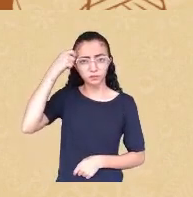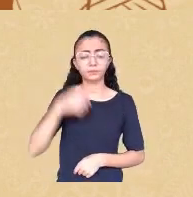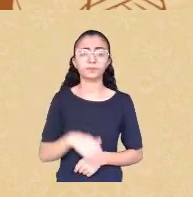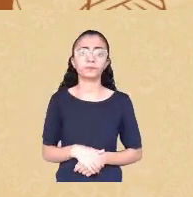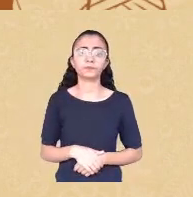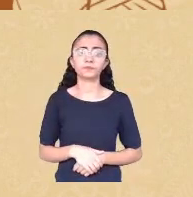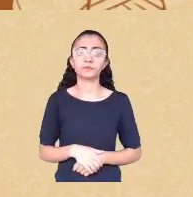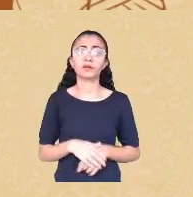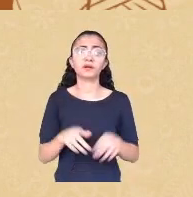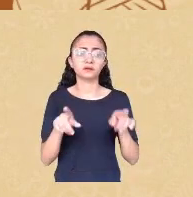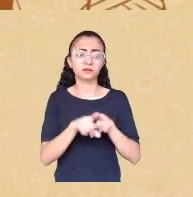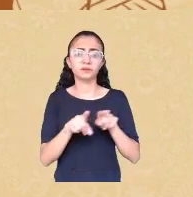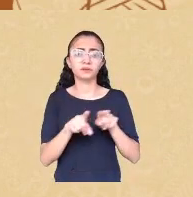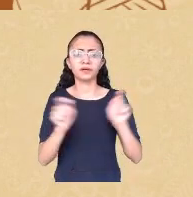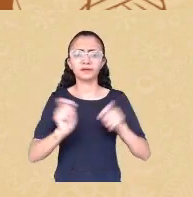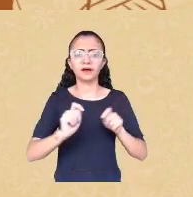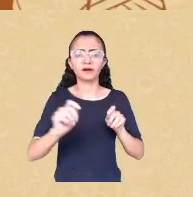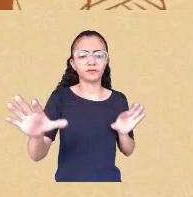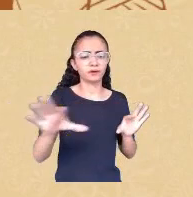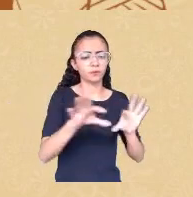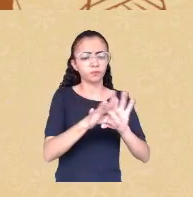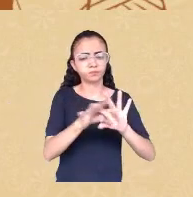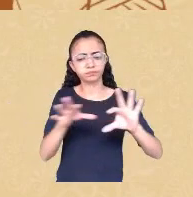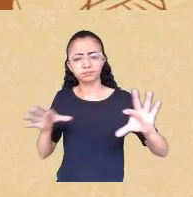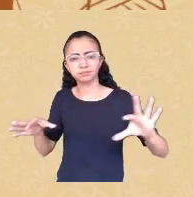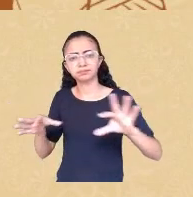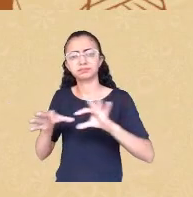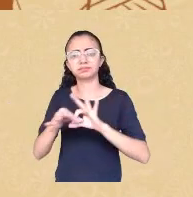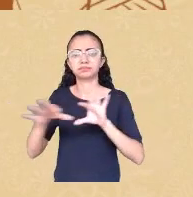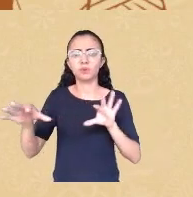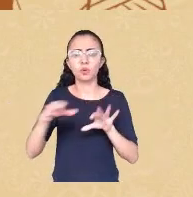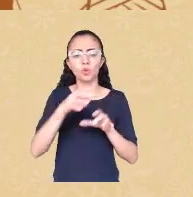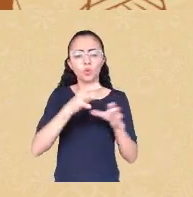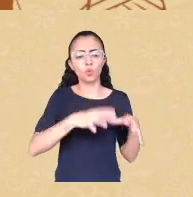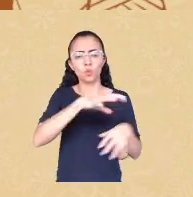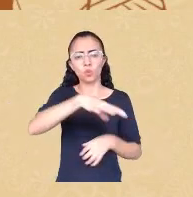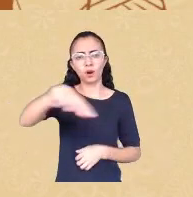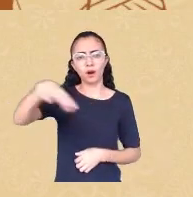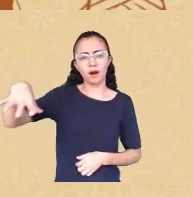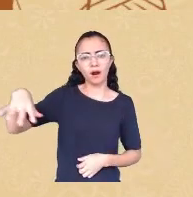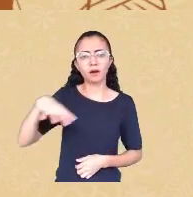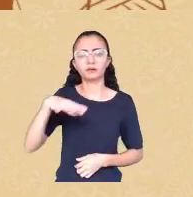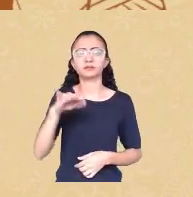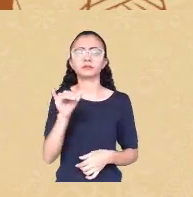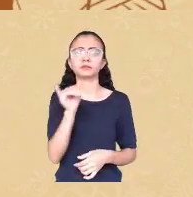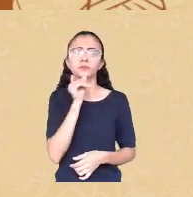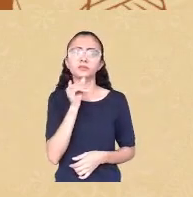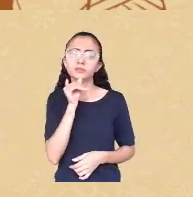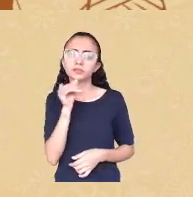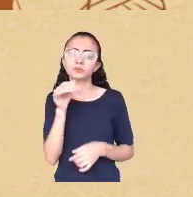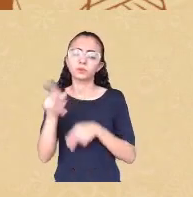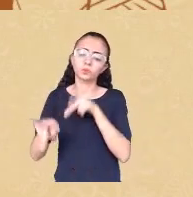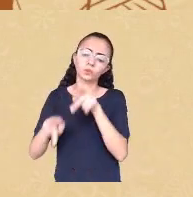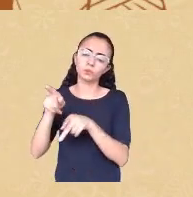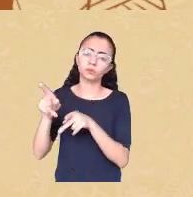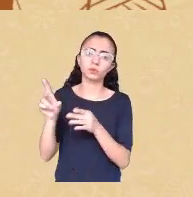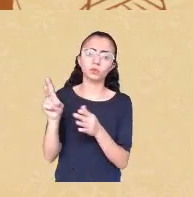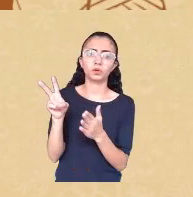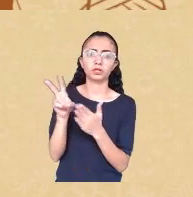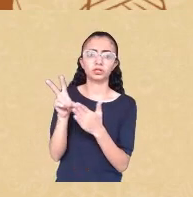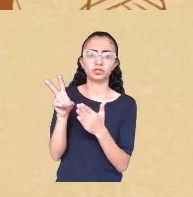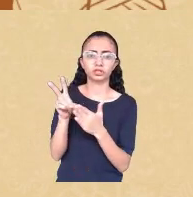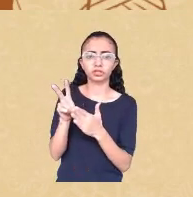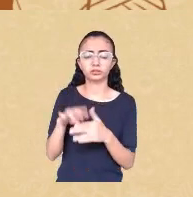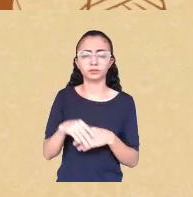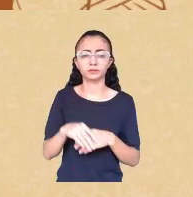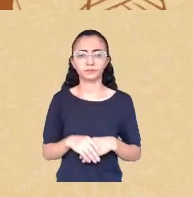várias intersecções. O que eu estudei mais, eu não estudei tanto sobre saúde da população indígena, que seria uma questão, mas o que eu vou trazer